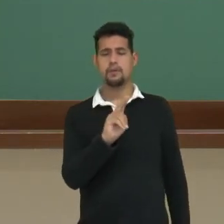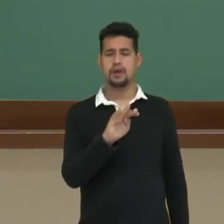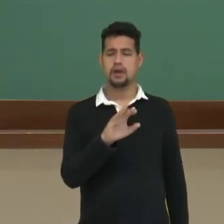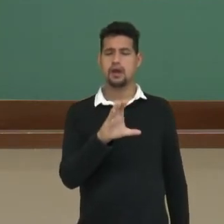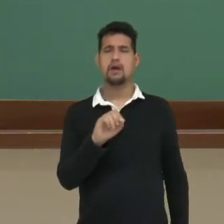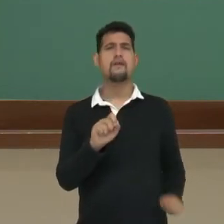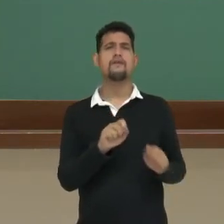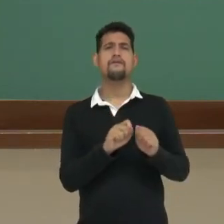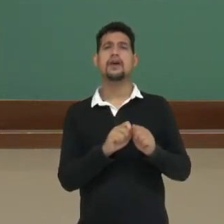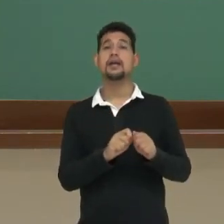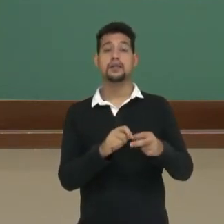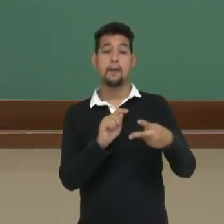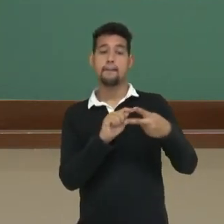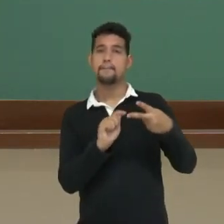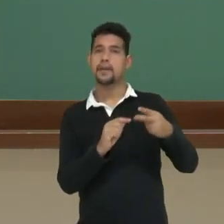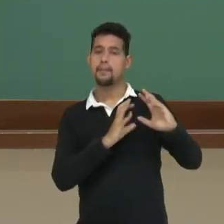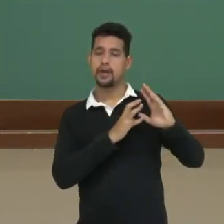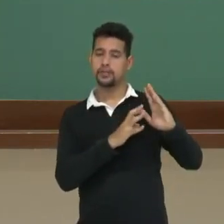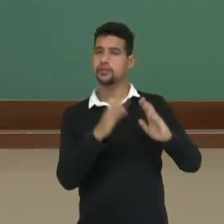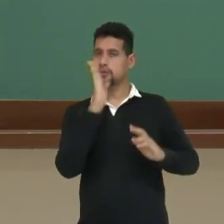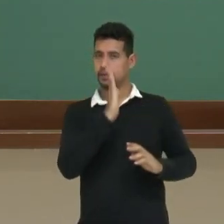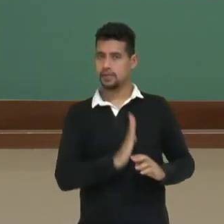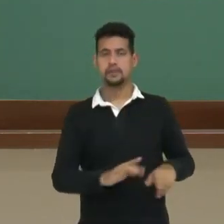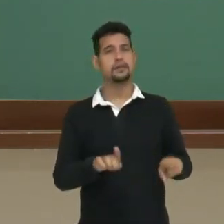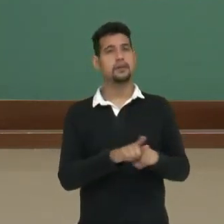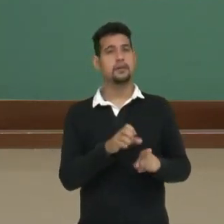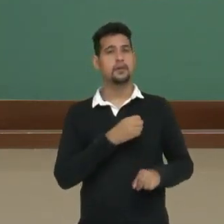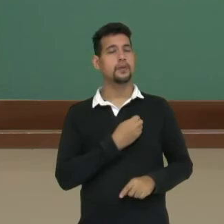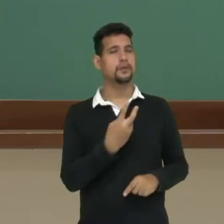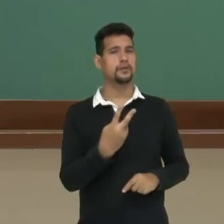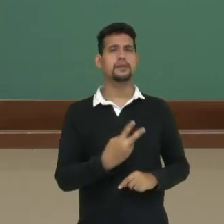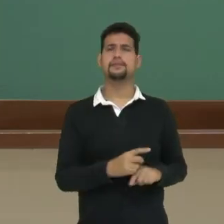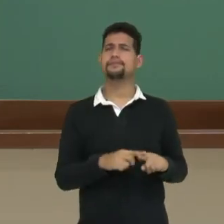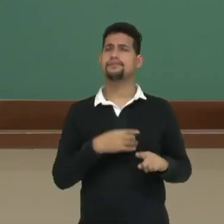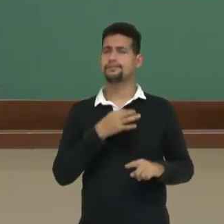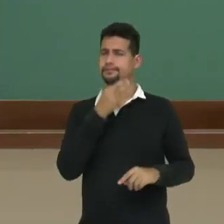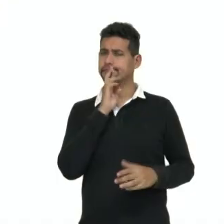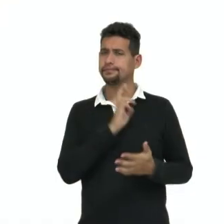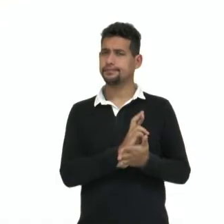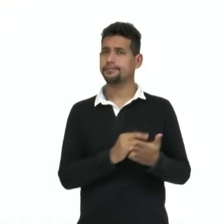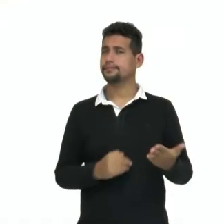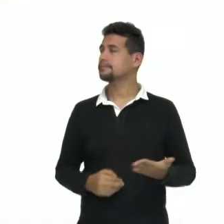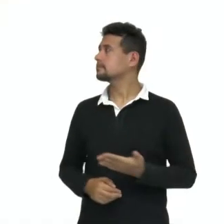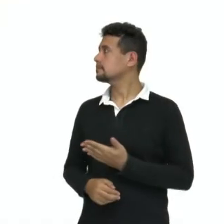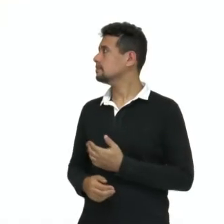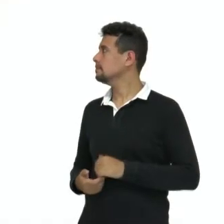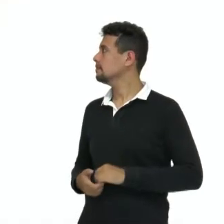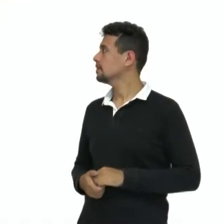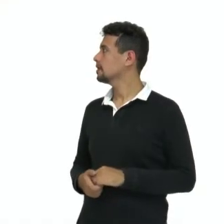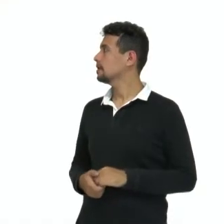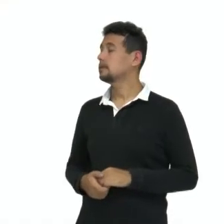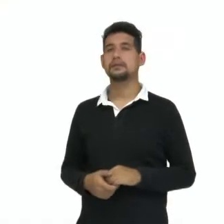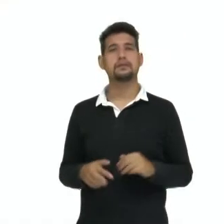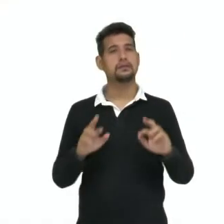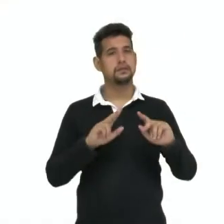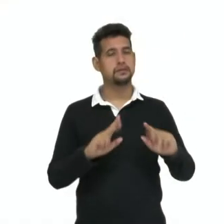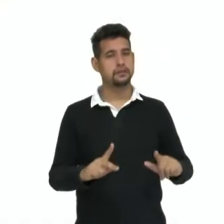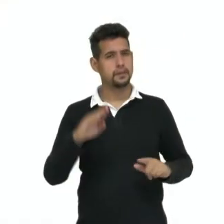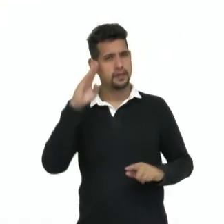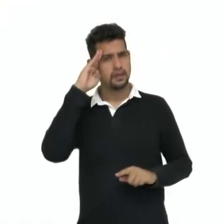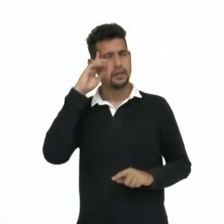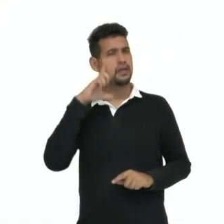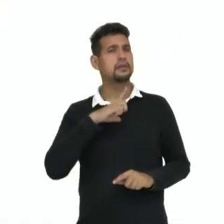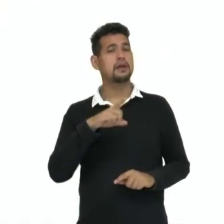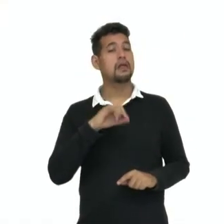no Brasil, através do ato institucional de número 2. Minha sugestão de resposta para vocês é essa. Os militares haviam